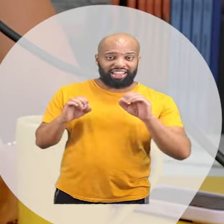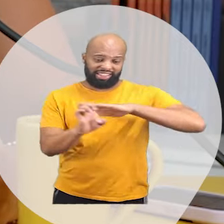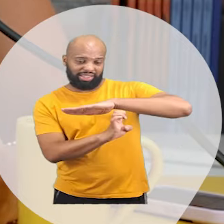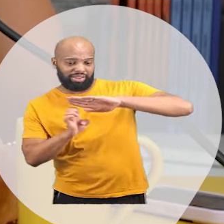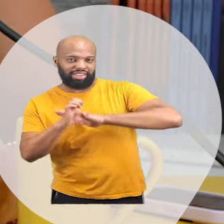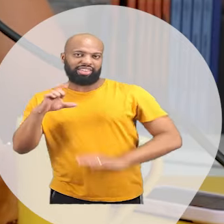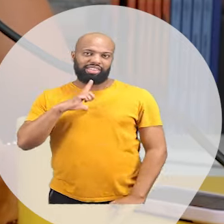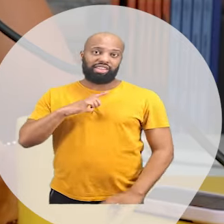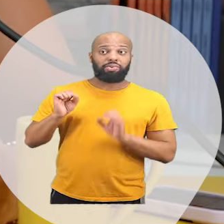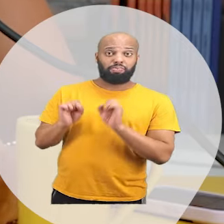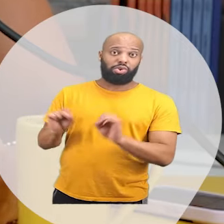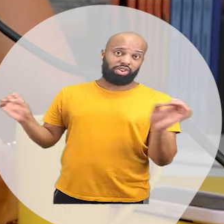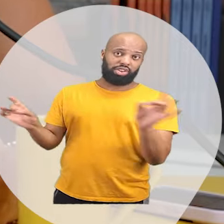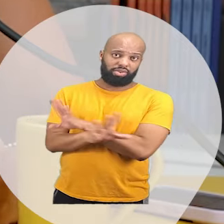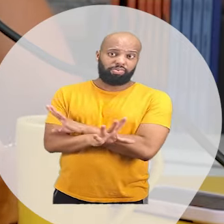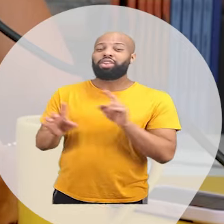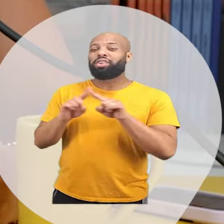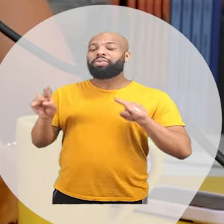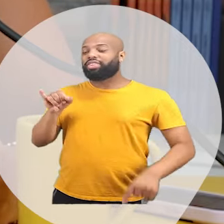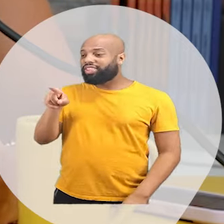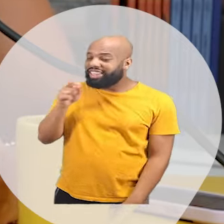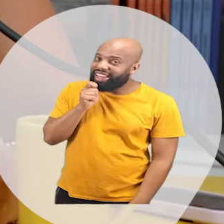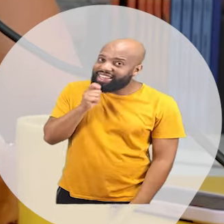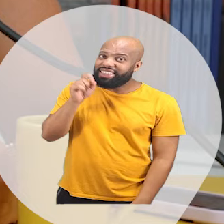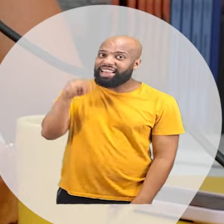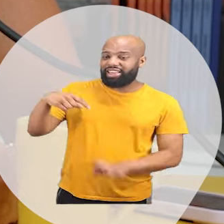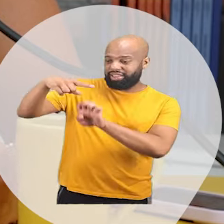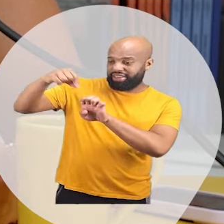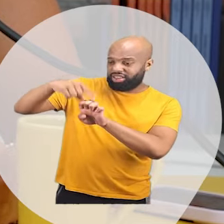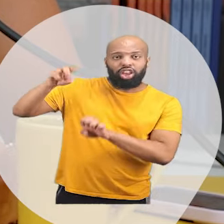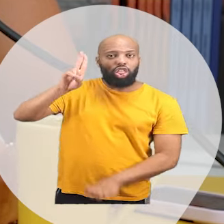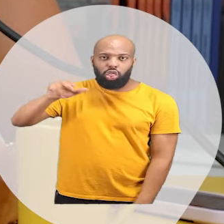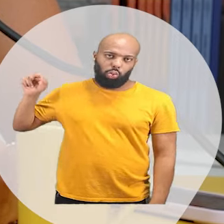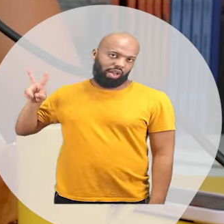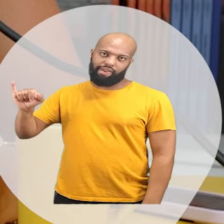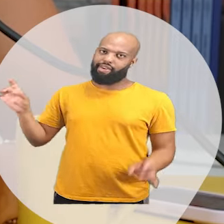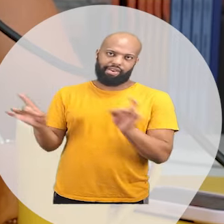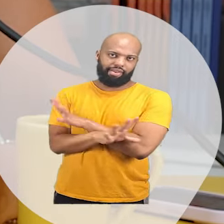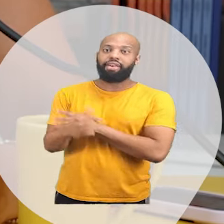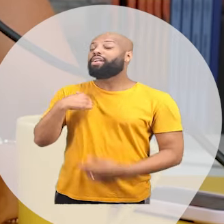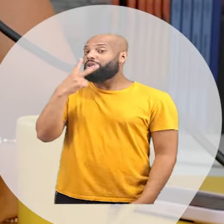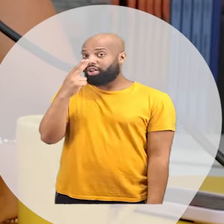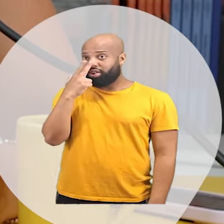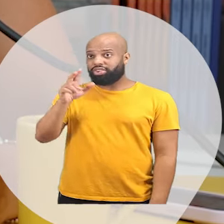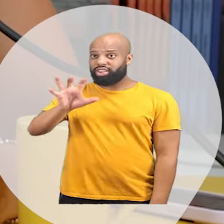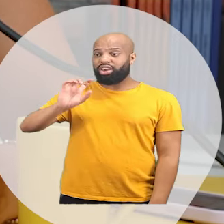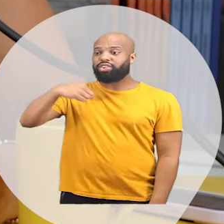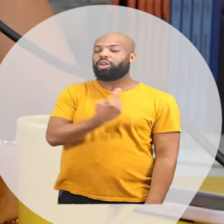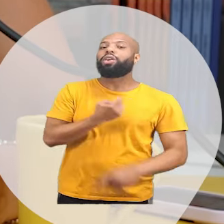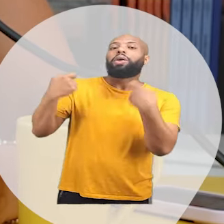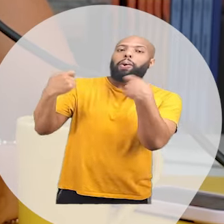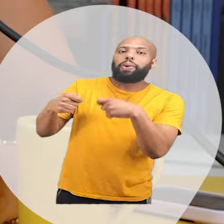mais uma empresa daí talvez acabe mas enquanto você ainda for uma empreendedora isso nunca vai acabar e eu acho que a gente